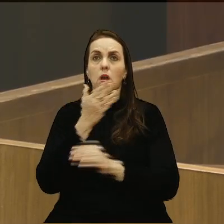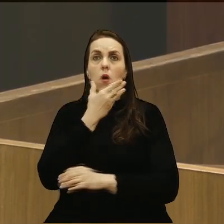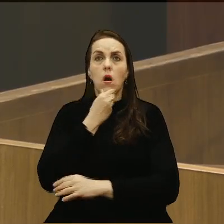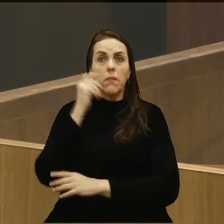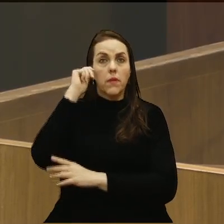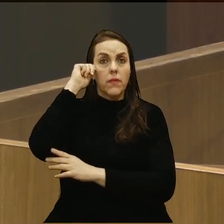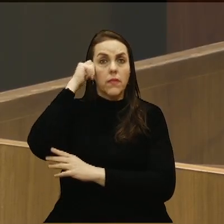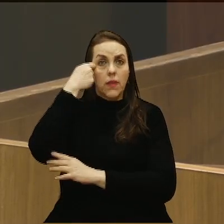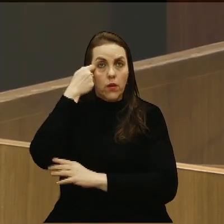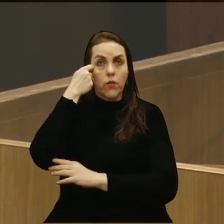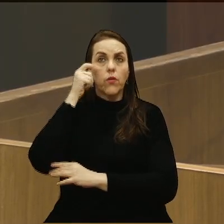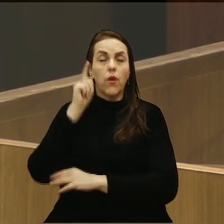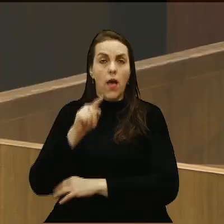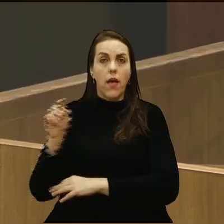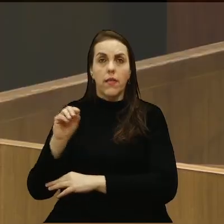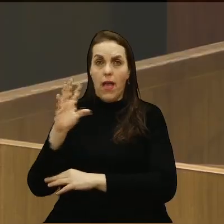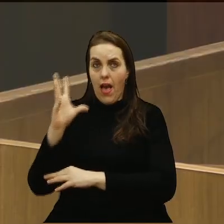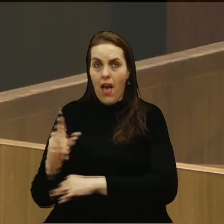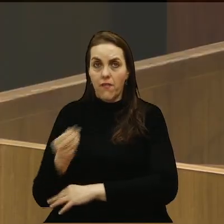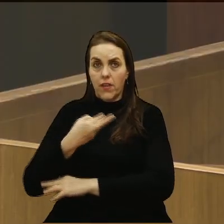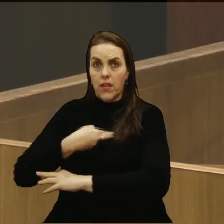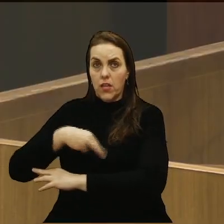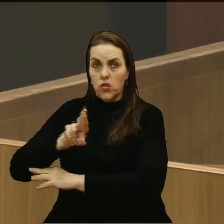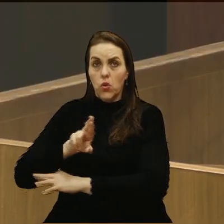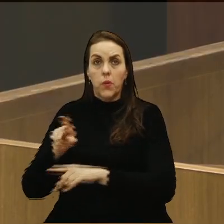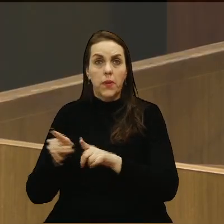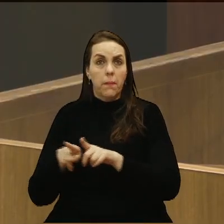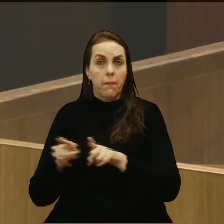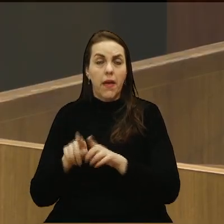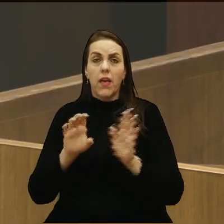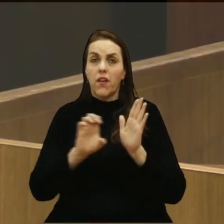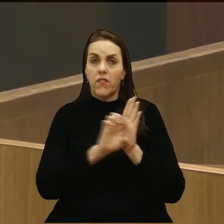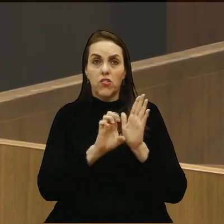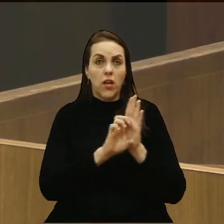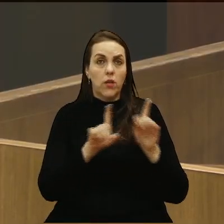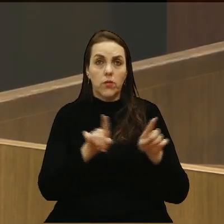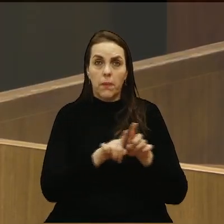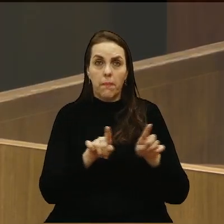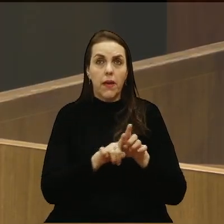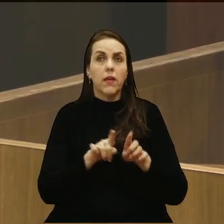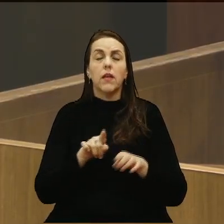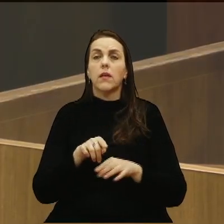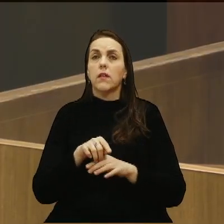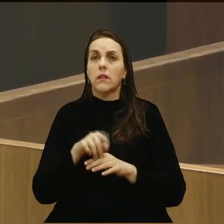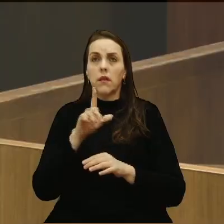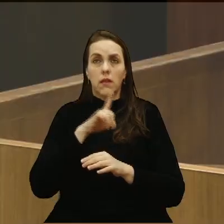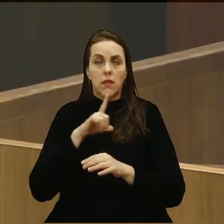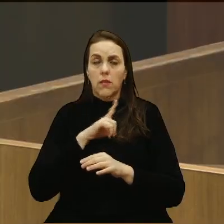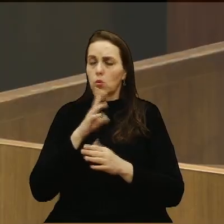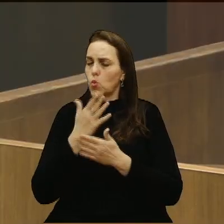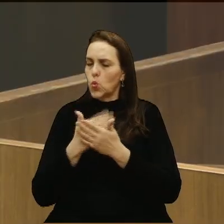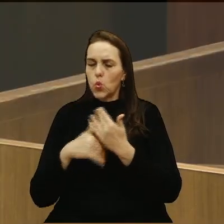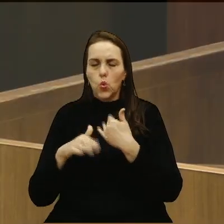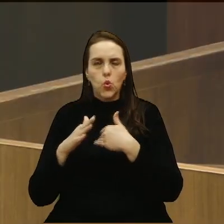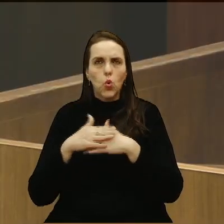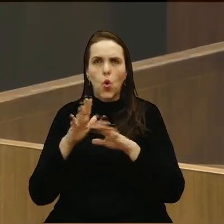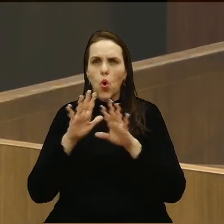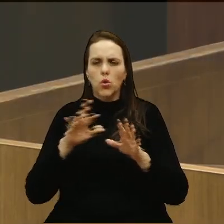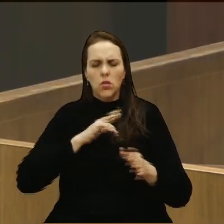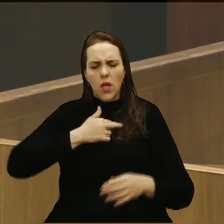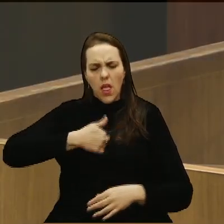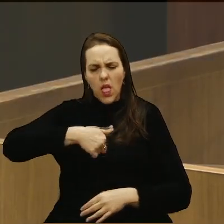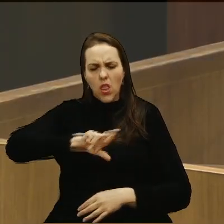negro de matriz africana, o homem negro evangélico, o homem negro protestante, assim como a mulher, o homem